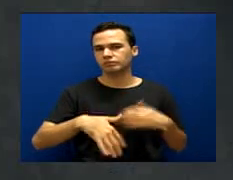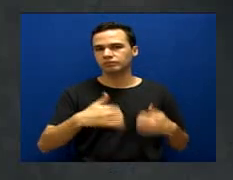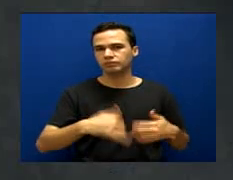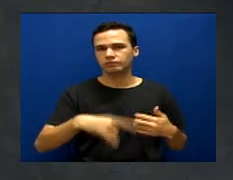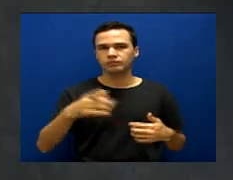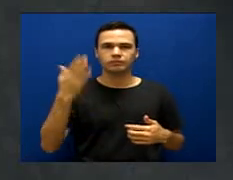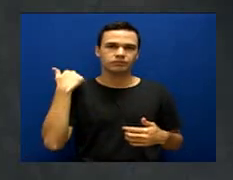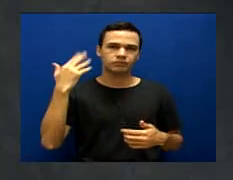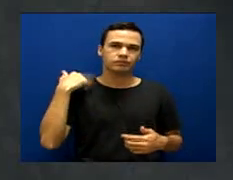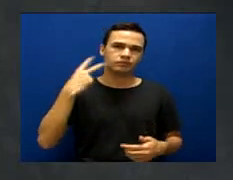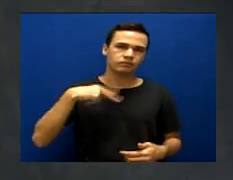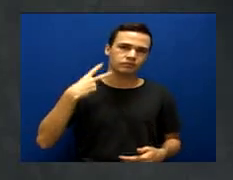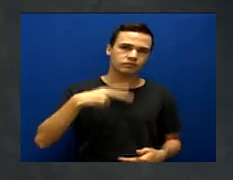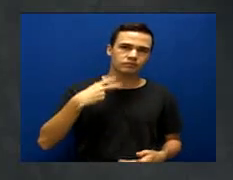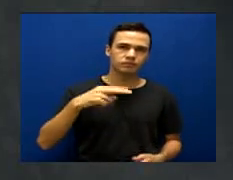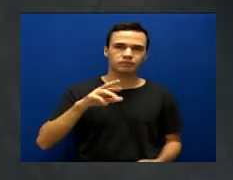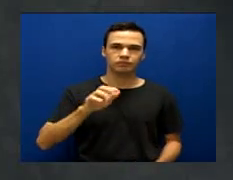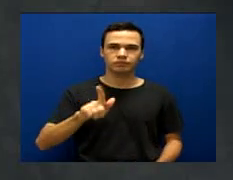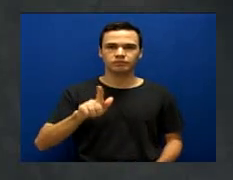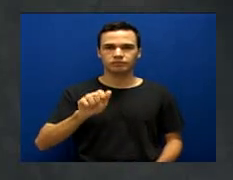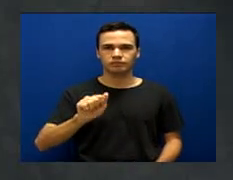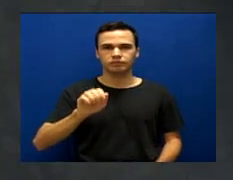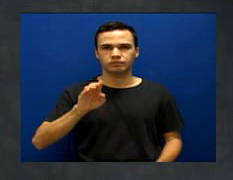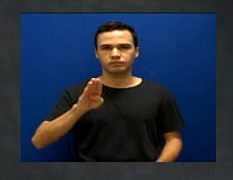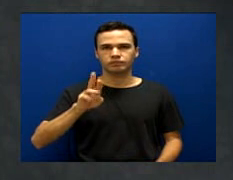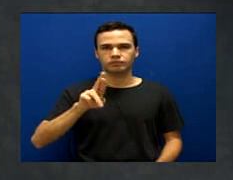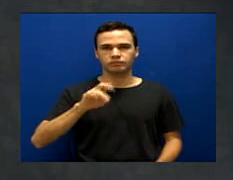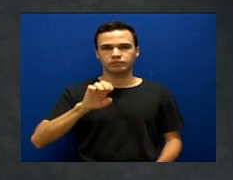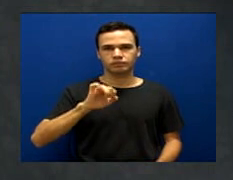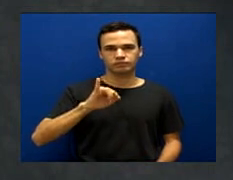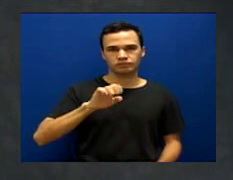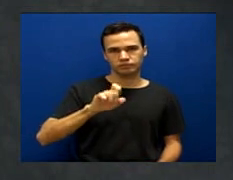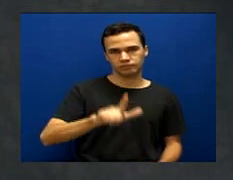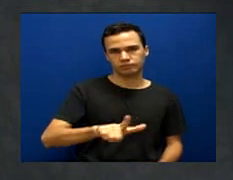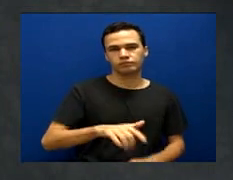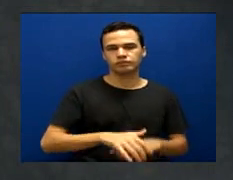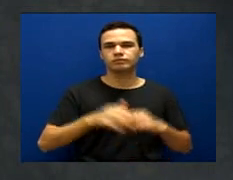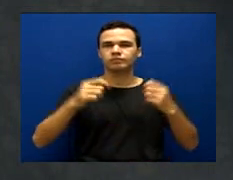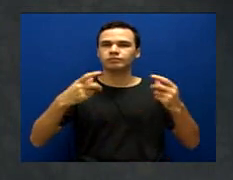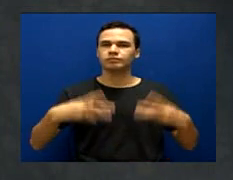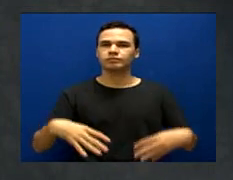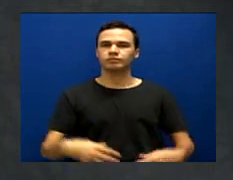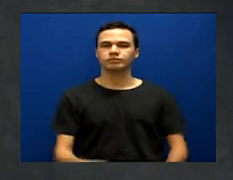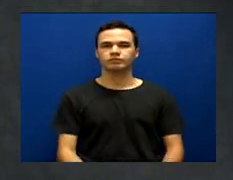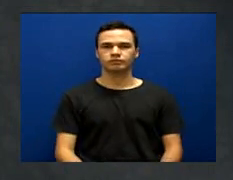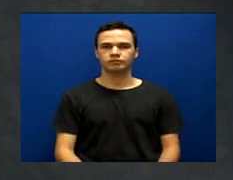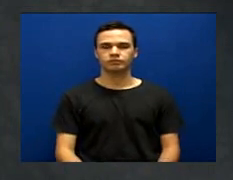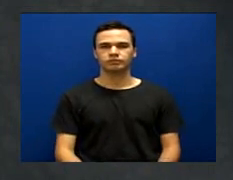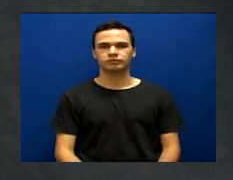o ex-vereador e ambientalista Gabriel César Bittencourt. Gabriel.